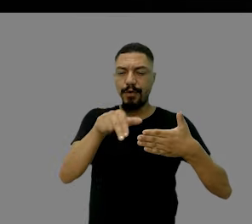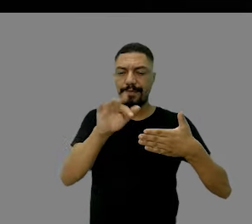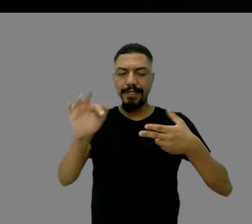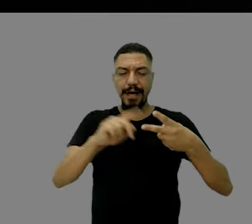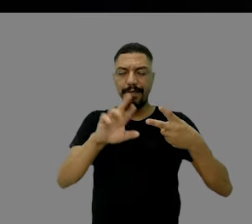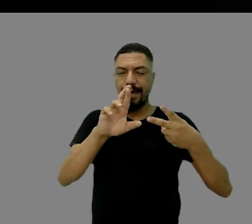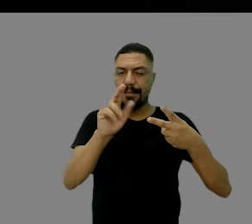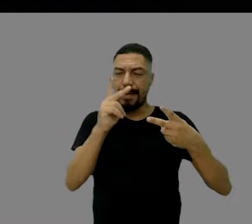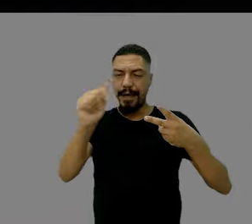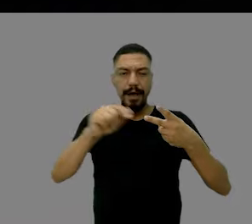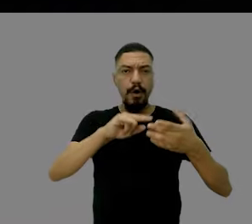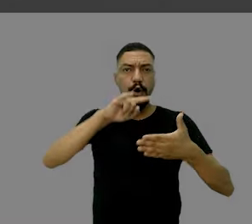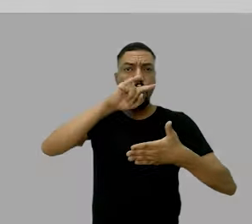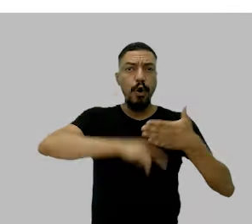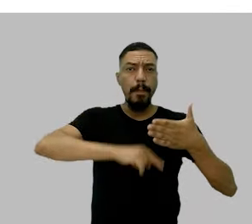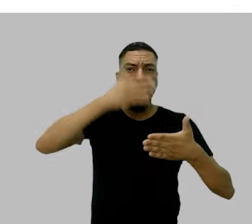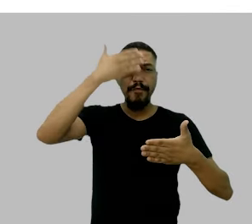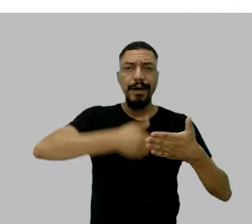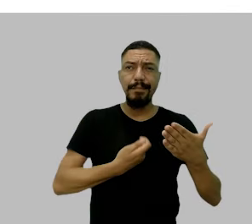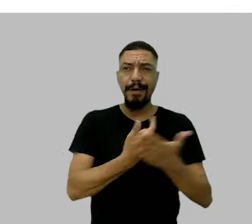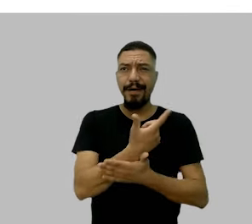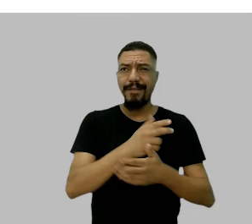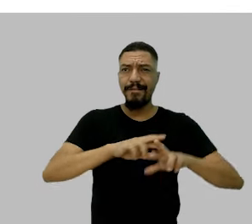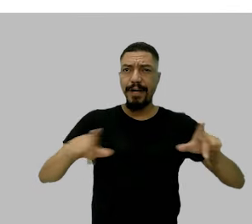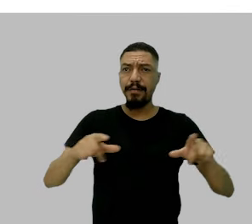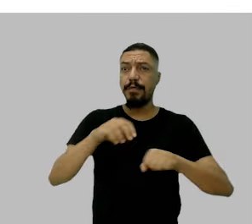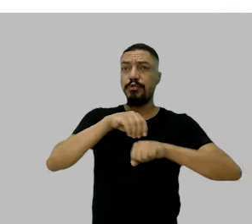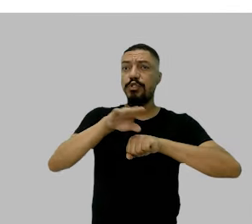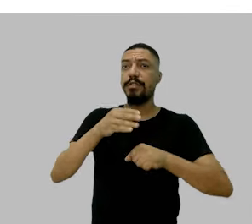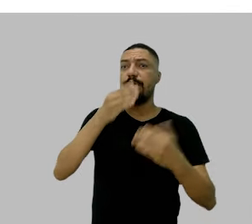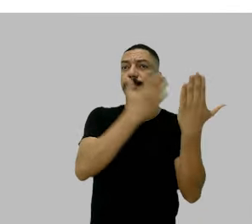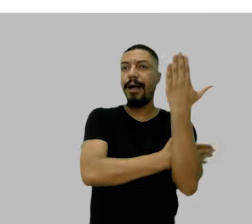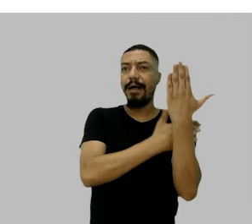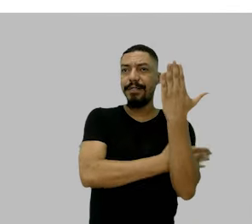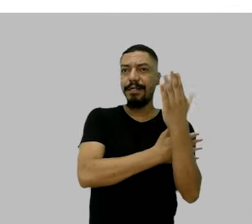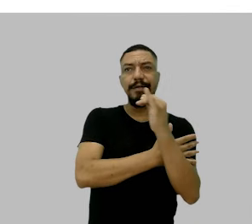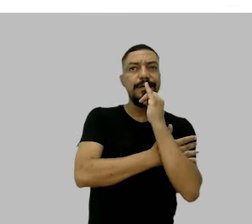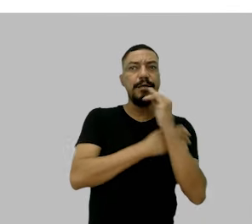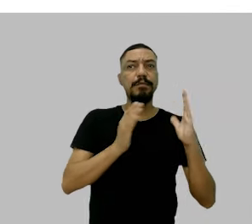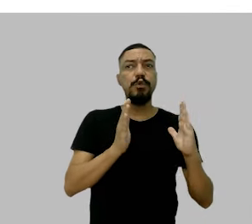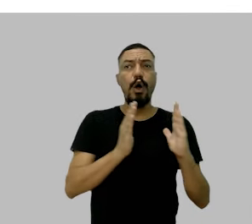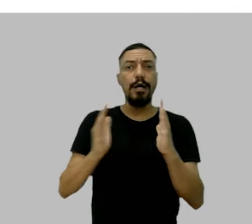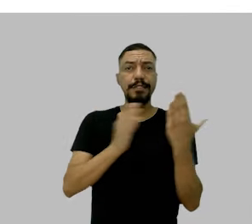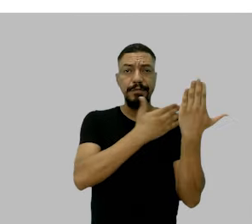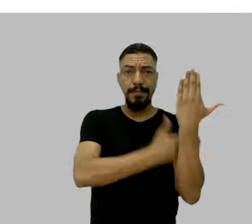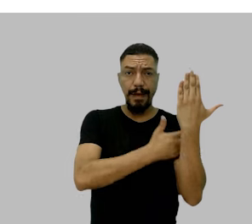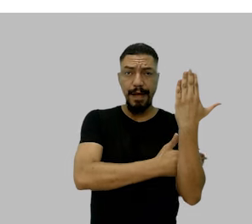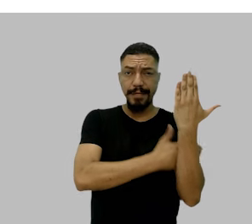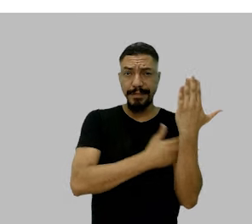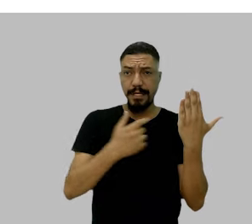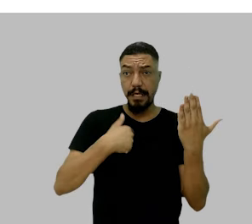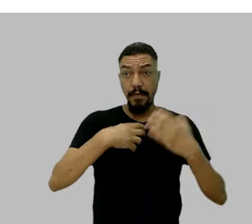de pagamento. E aqui eu deixei para vocês uma sugestão de pastas, um exemplo de organização de pastas, que é como eu